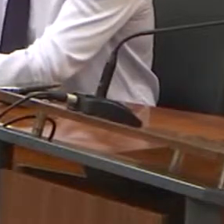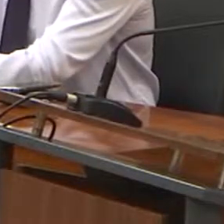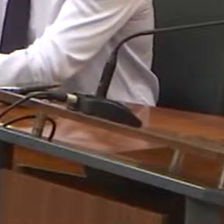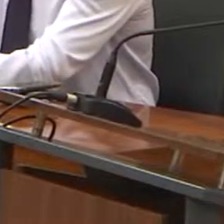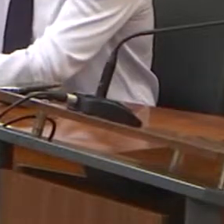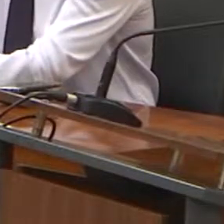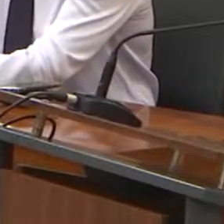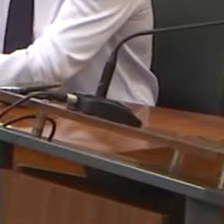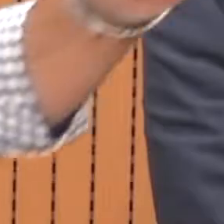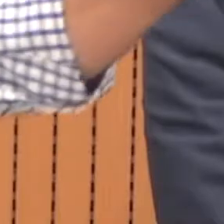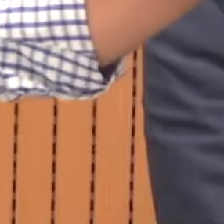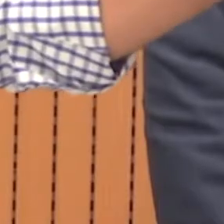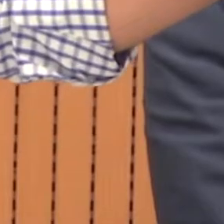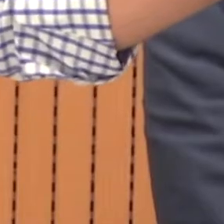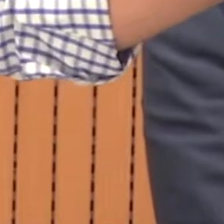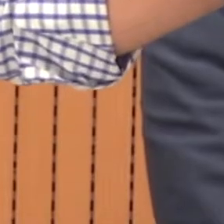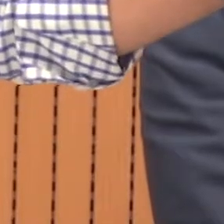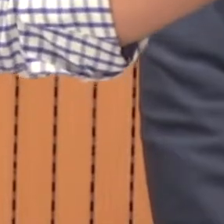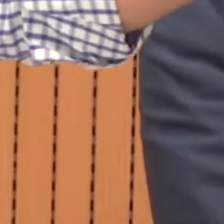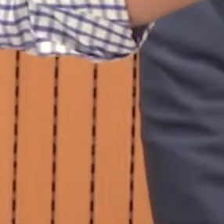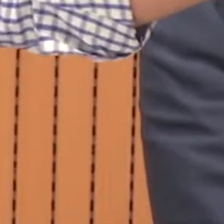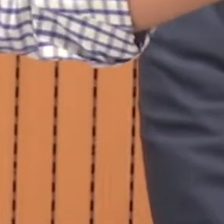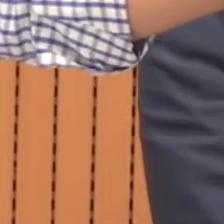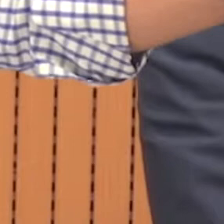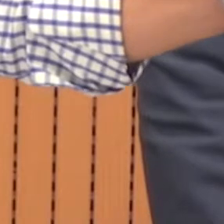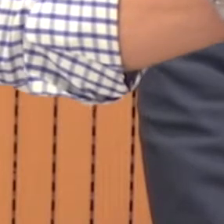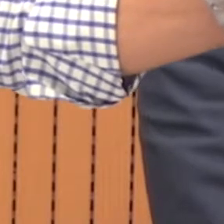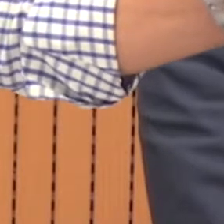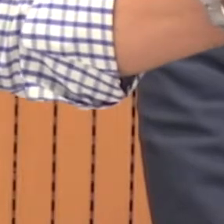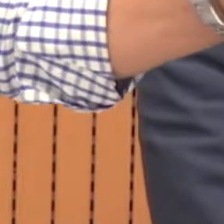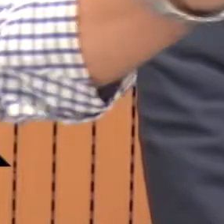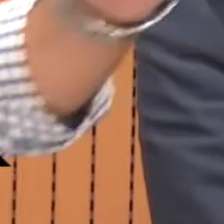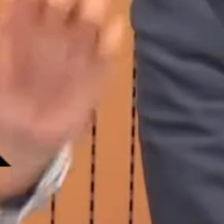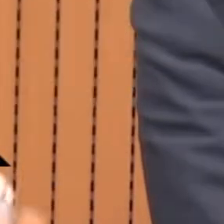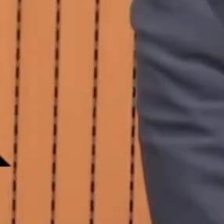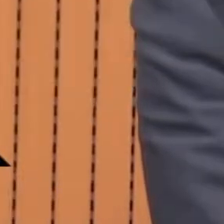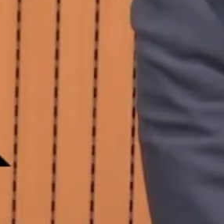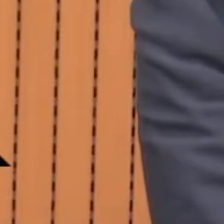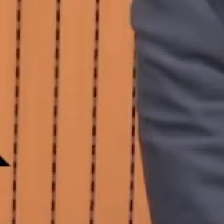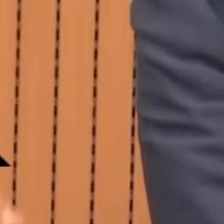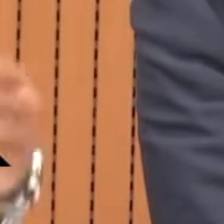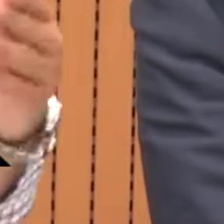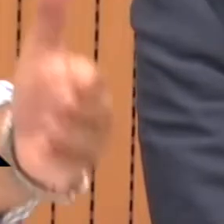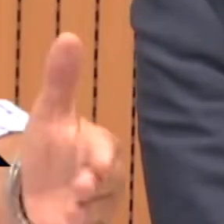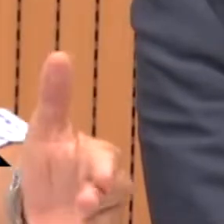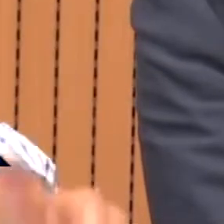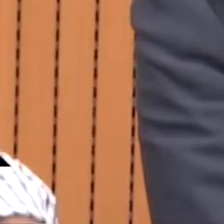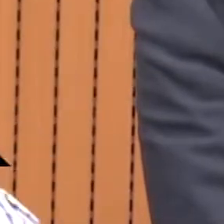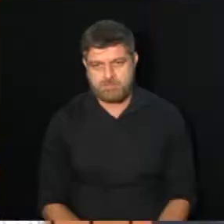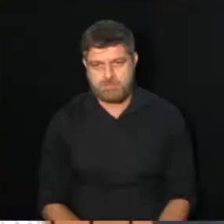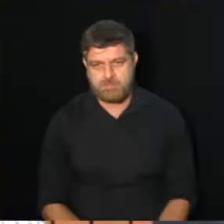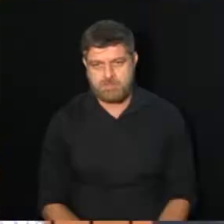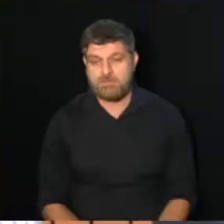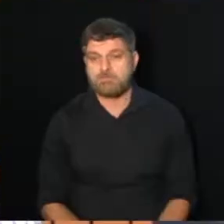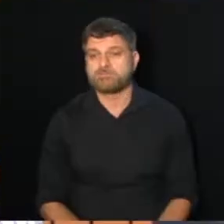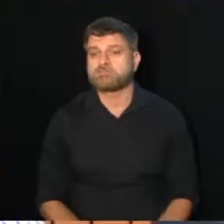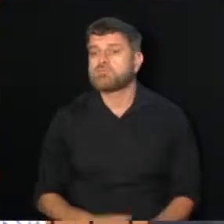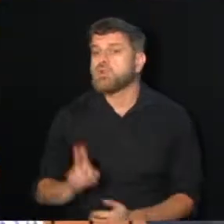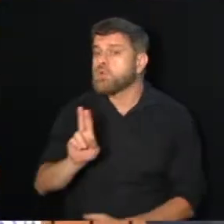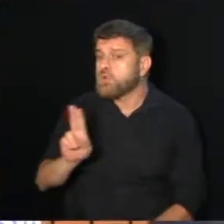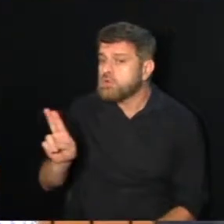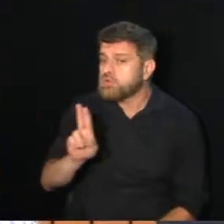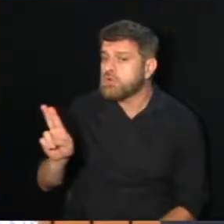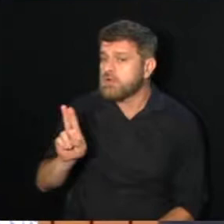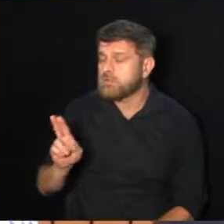qualquer dos presentes, caso tenha interesse, que se dirija ao microfone do meu lado esquerdo. Eu vou pedir para que se apresente falando o nome e